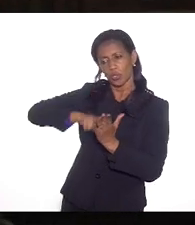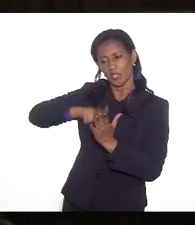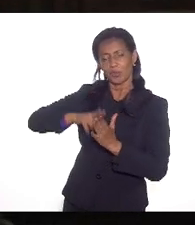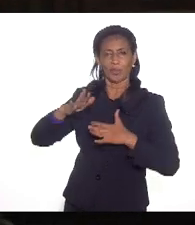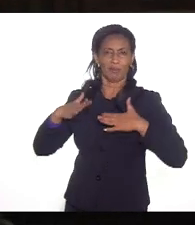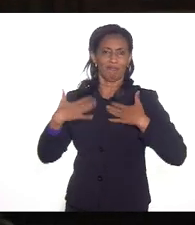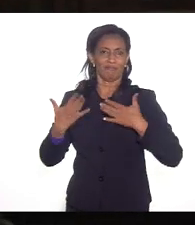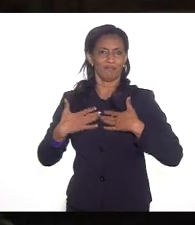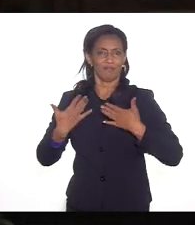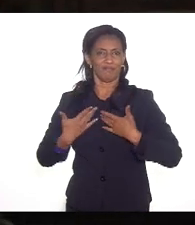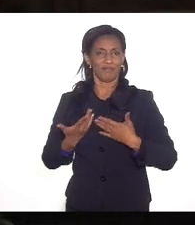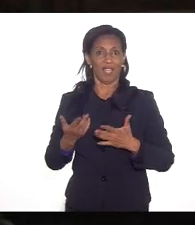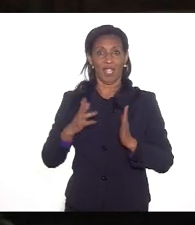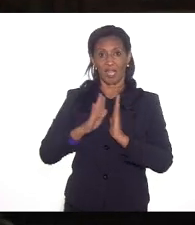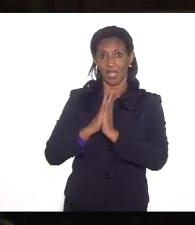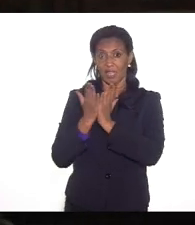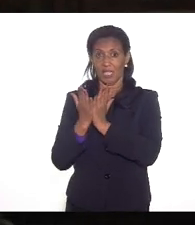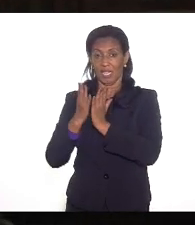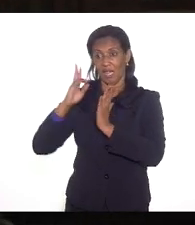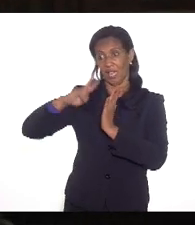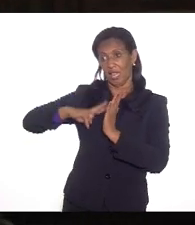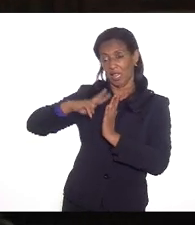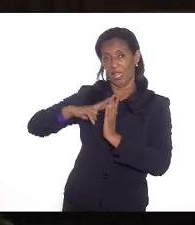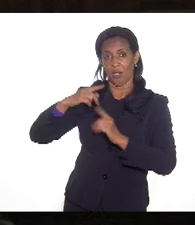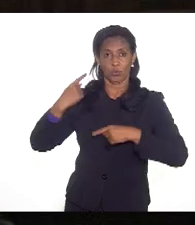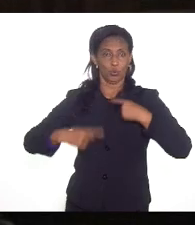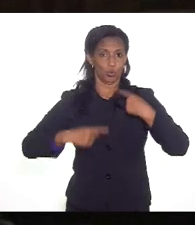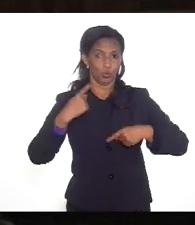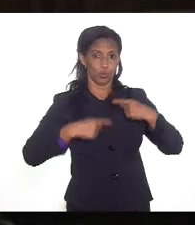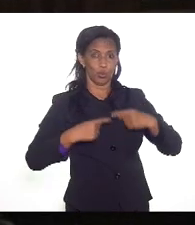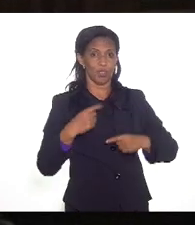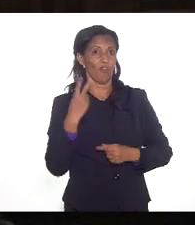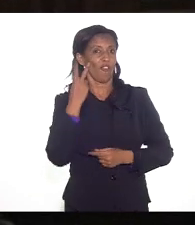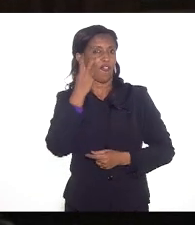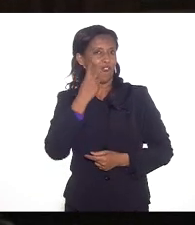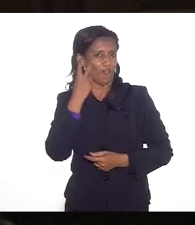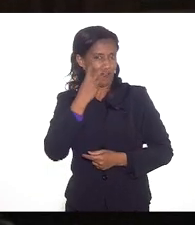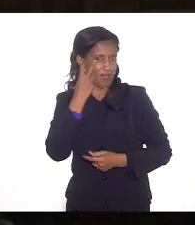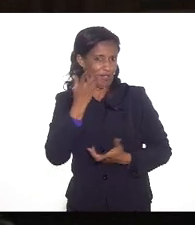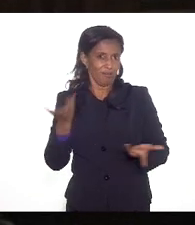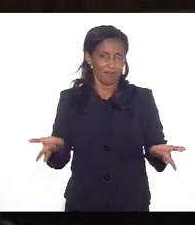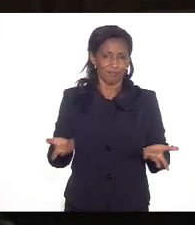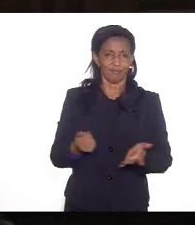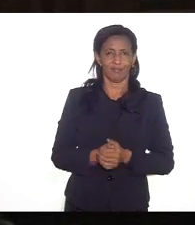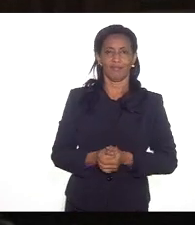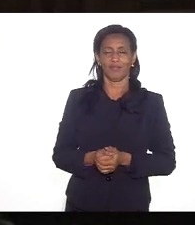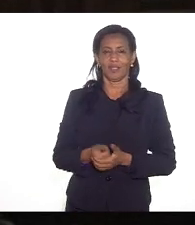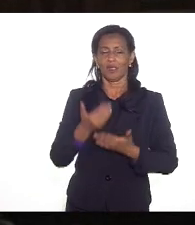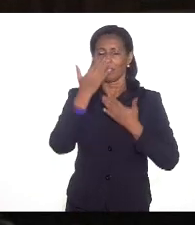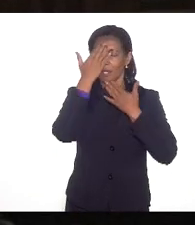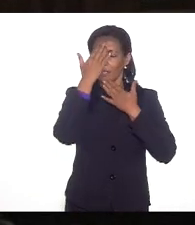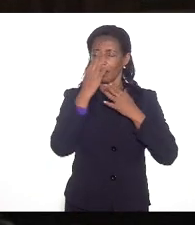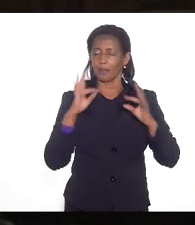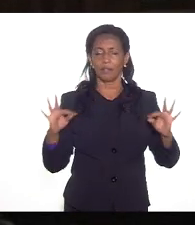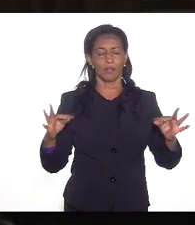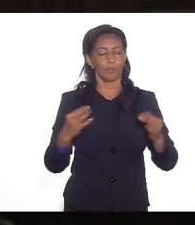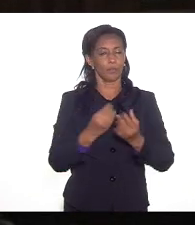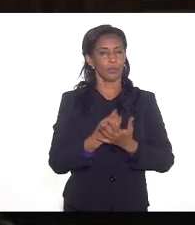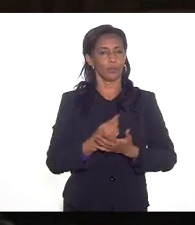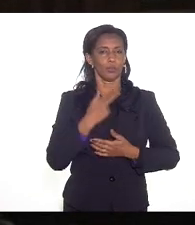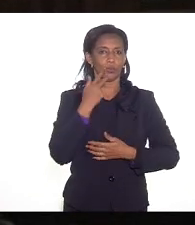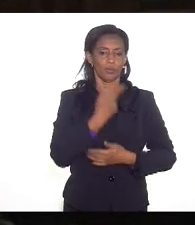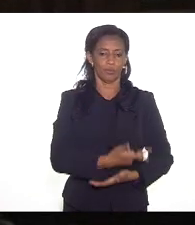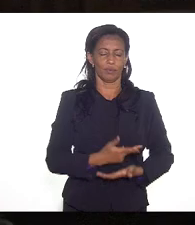muito animado entre livros discussões e um bom vinho que ninguém é de ferro não quero agradecer por tudo isso